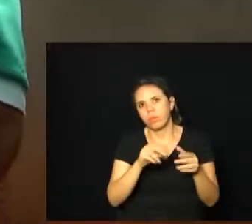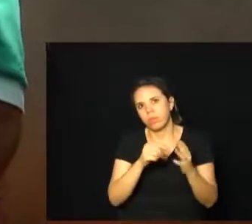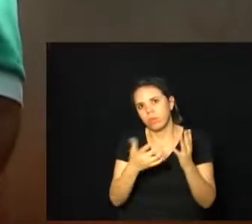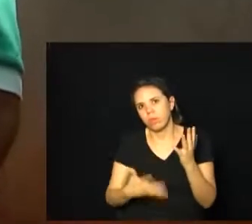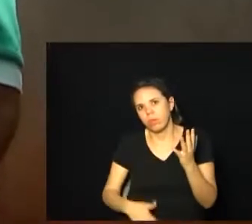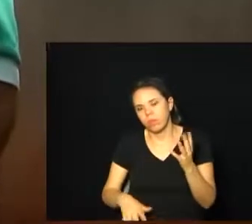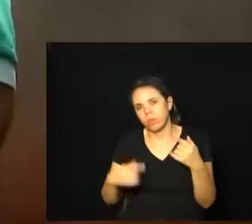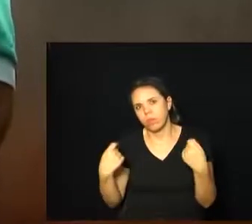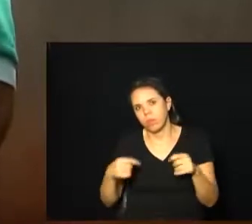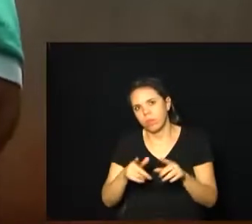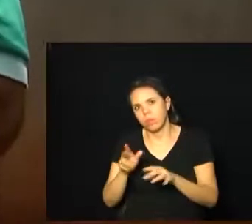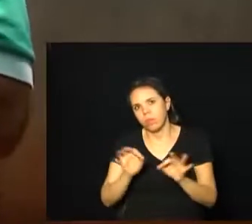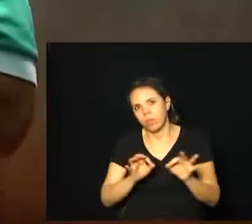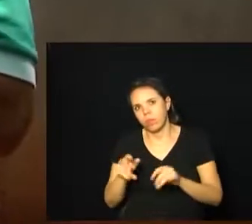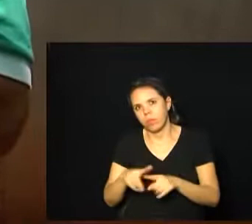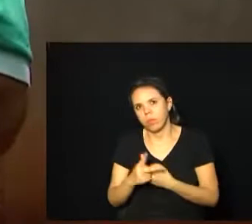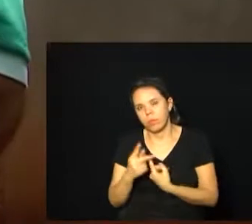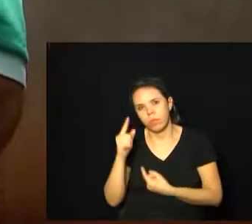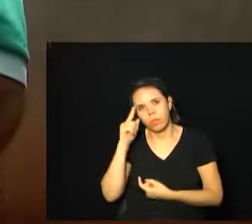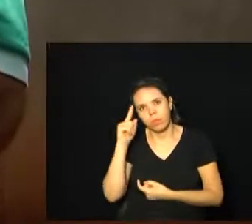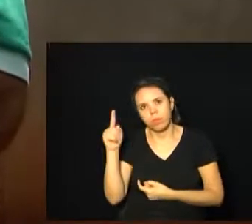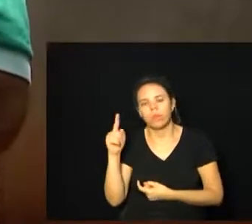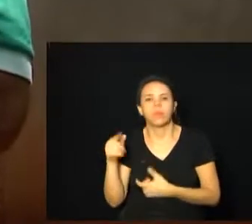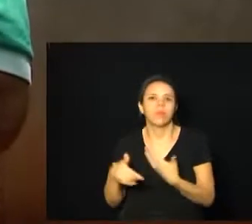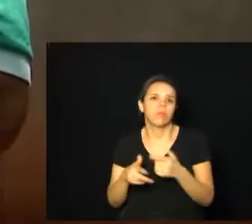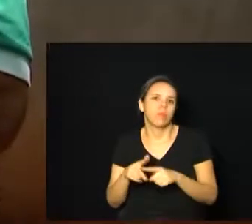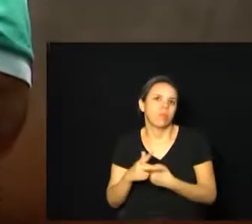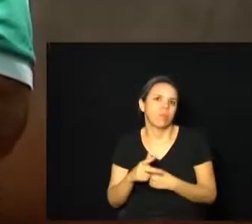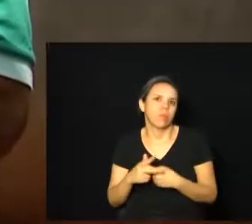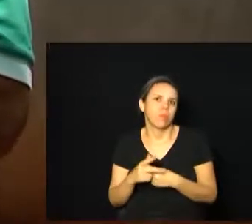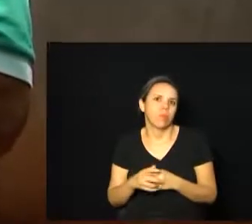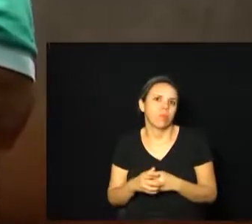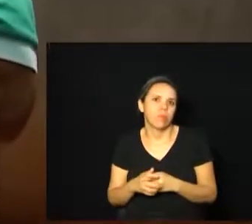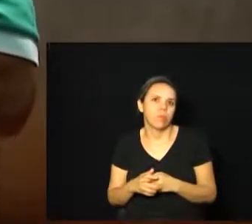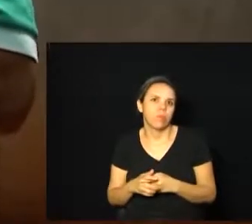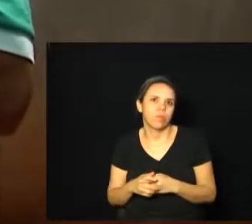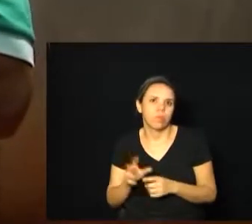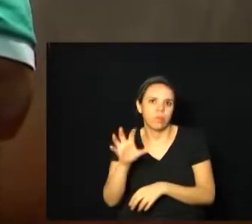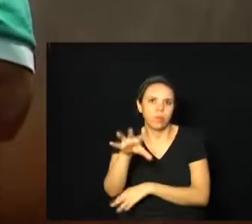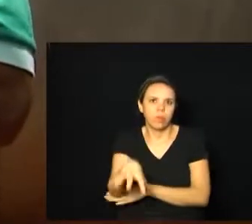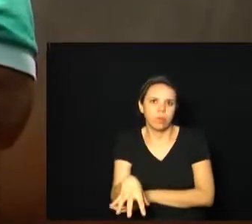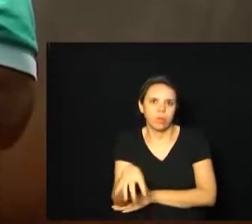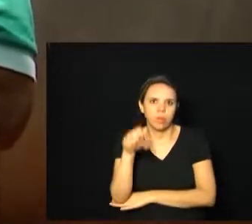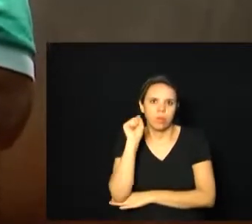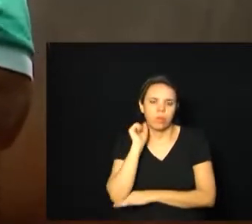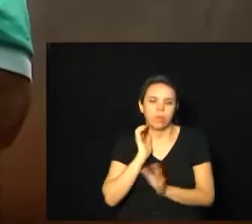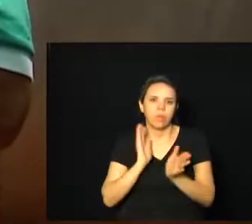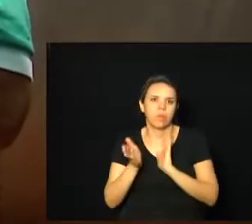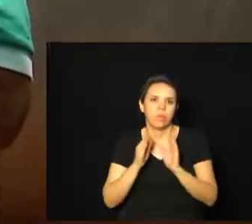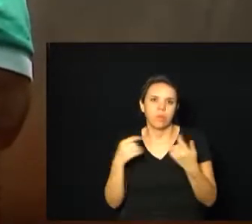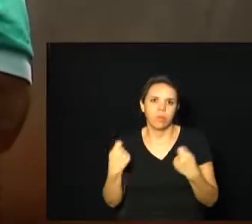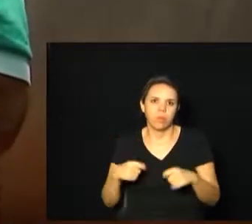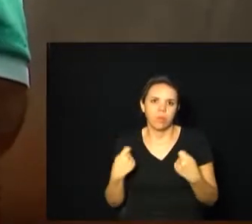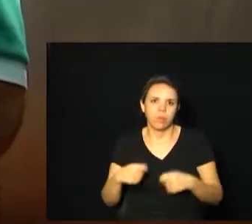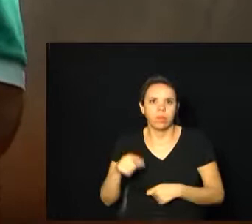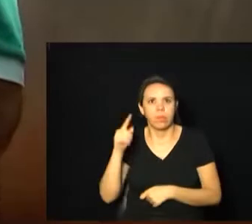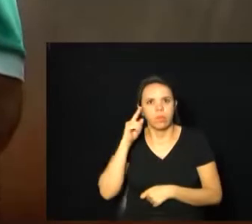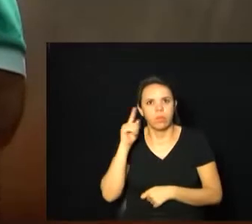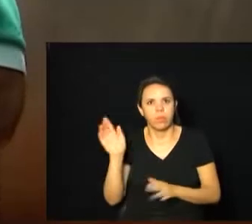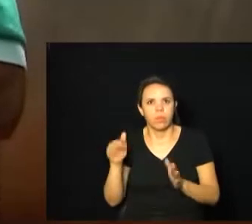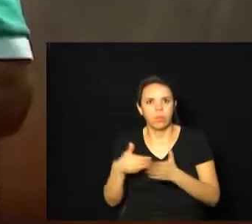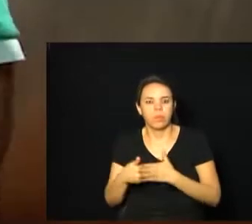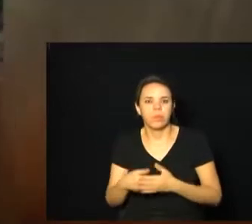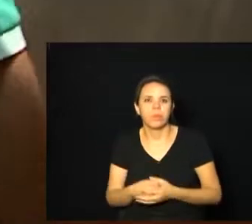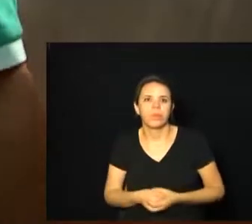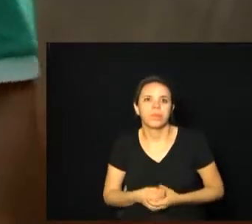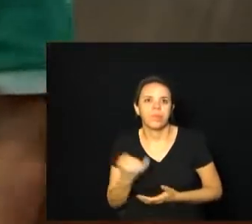então é necessário que tenha um dia de manutenção, entram máquinas, entram caminhões, a gente precisa desse dia do parque fechado.